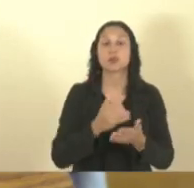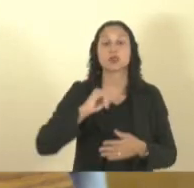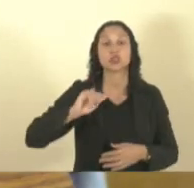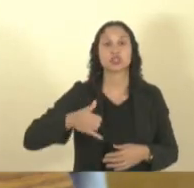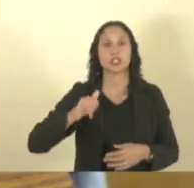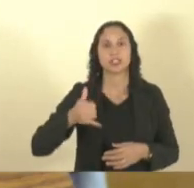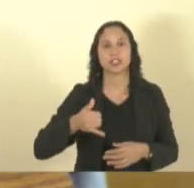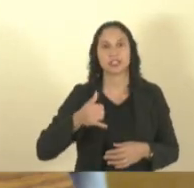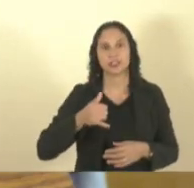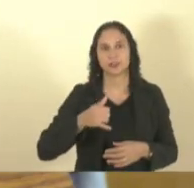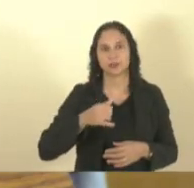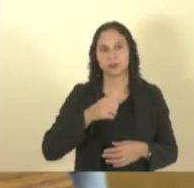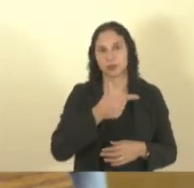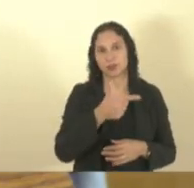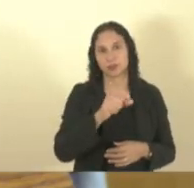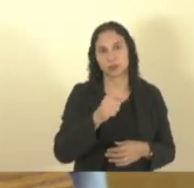2019,